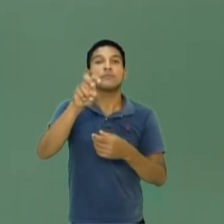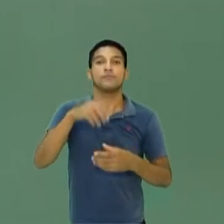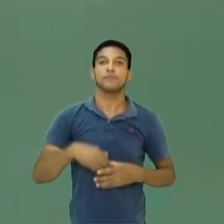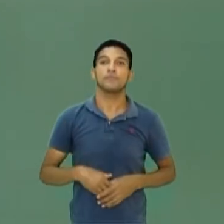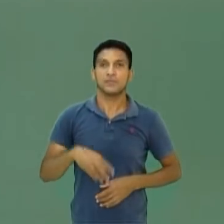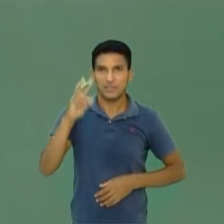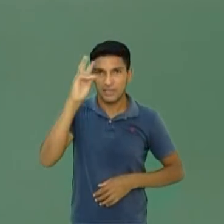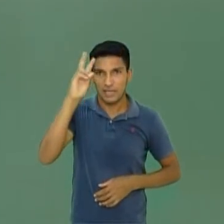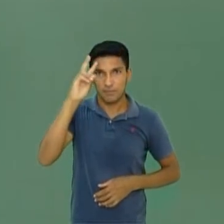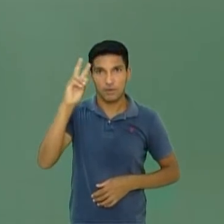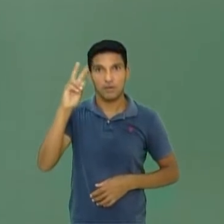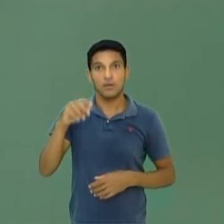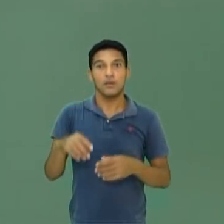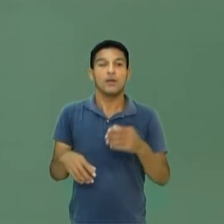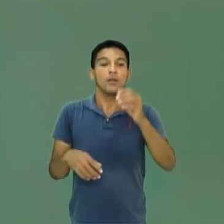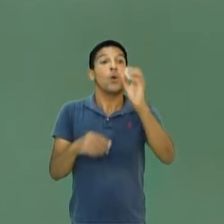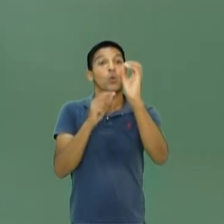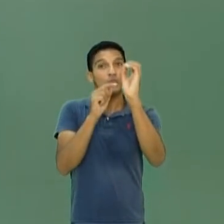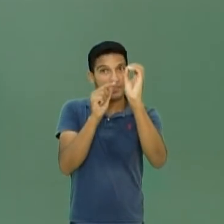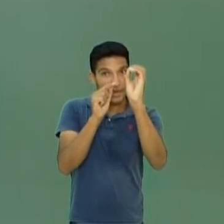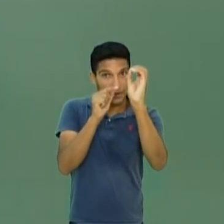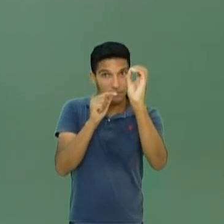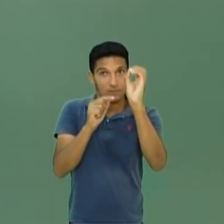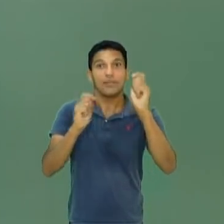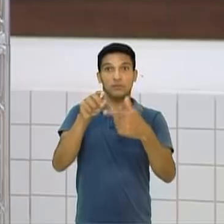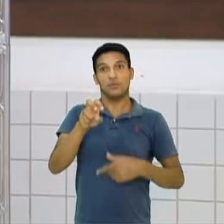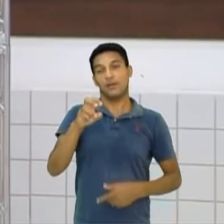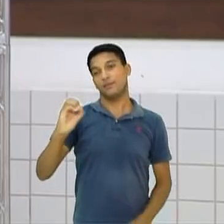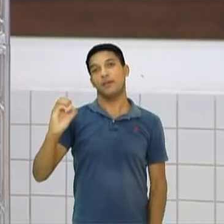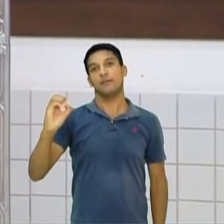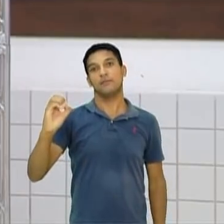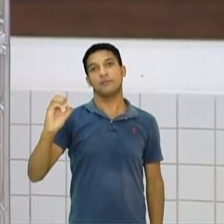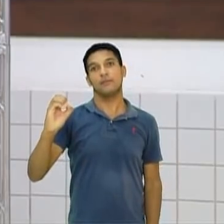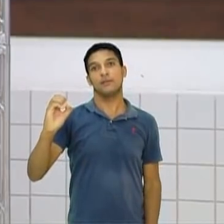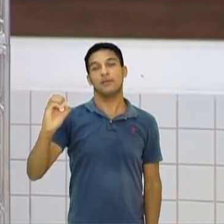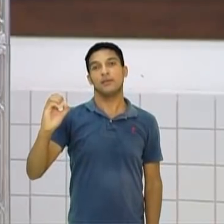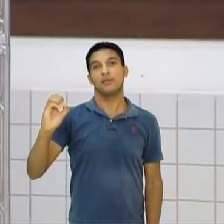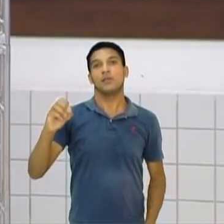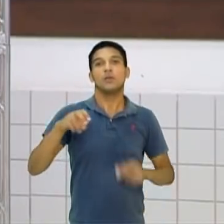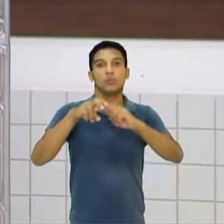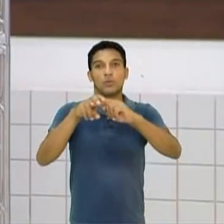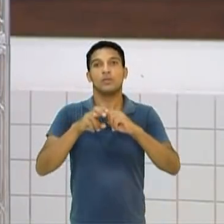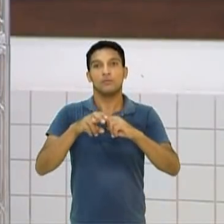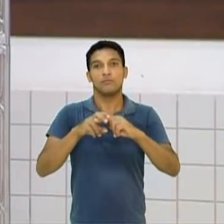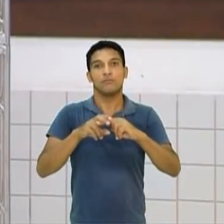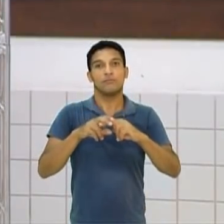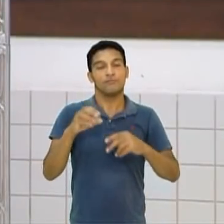E fechei o meu conjunto novamente. E no item C,